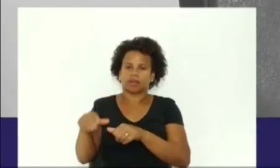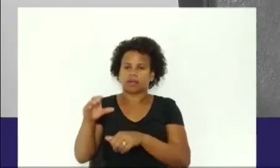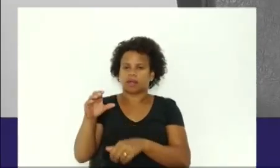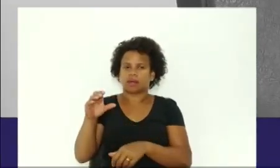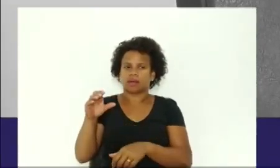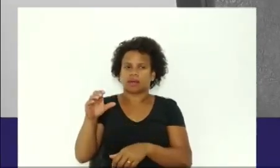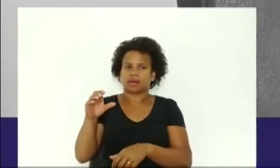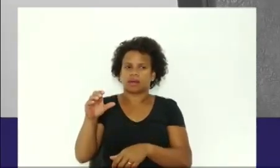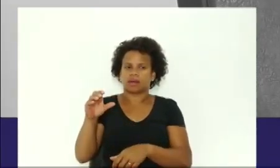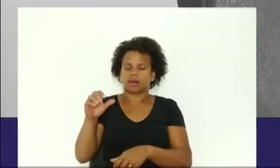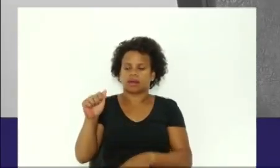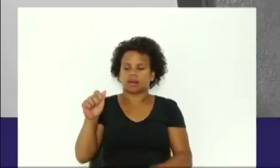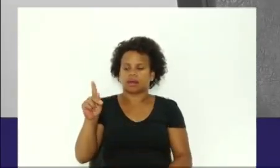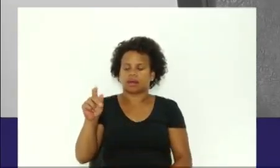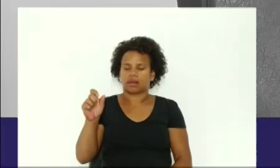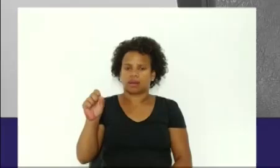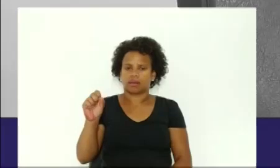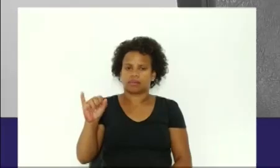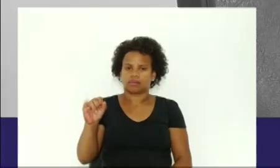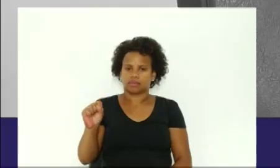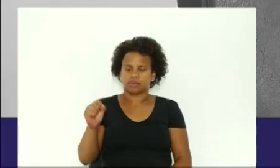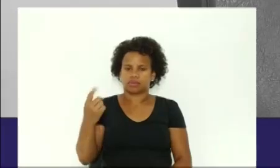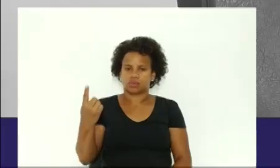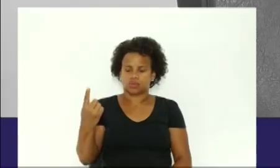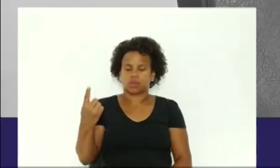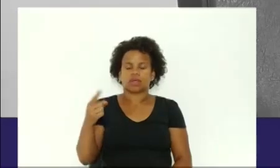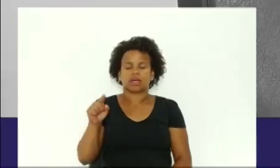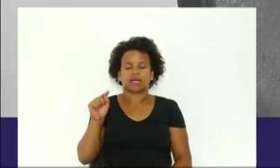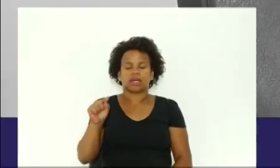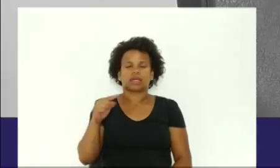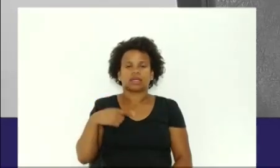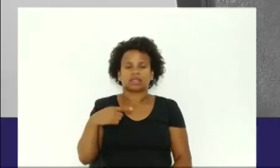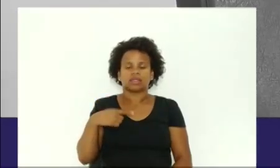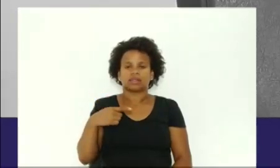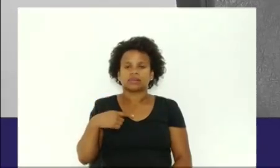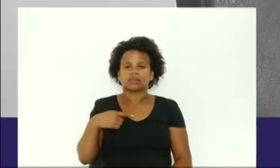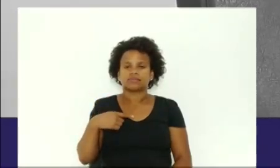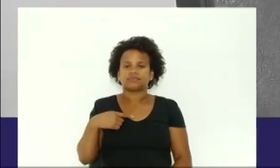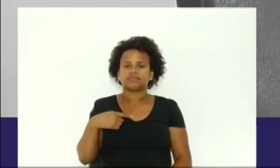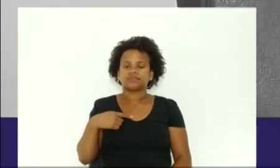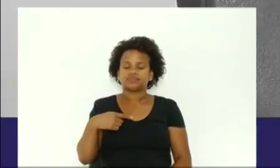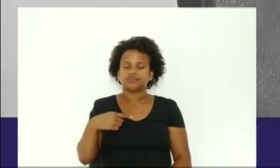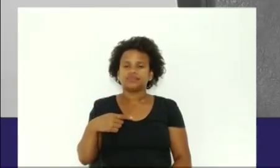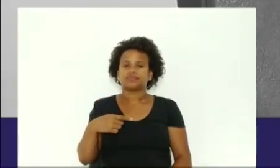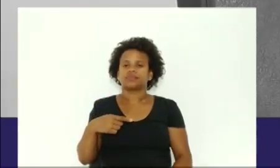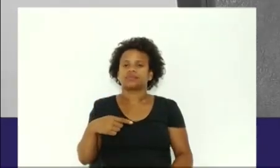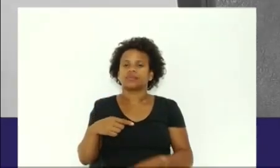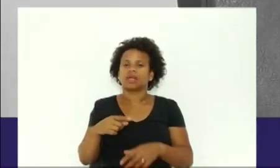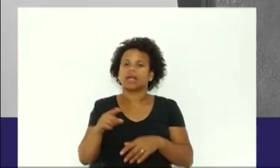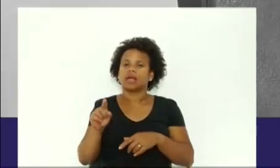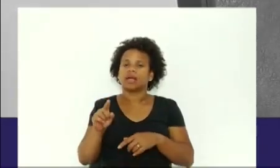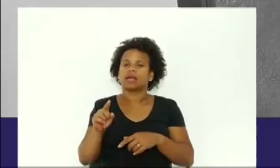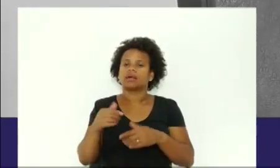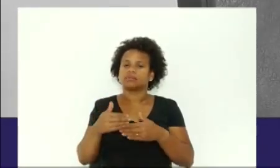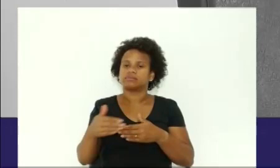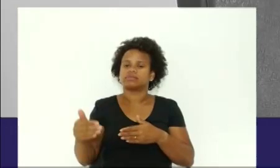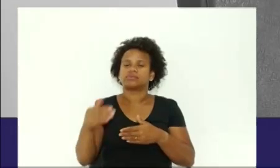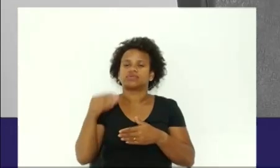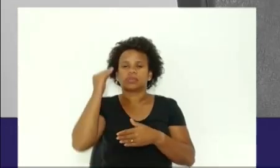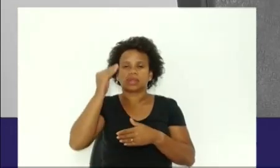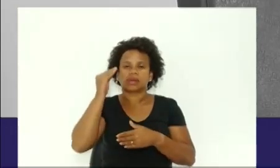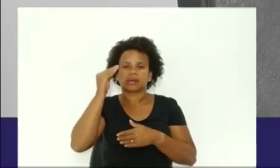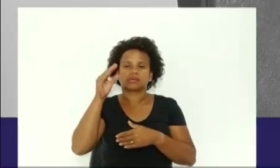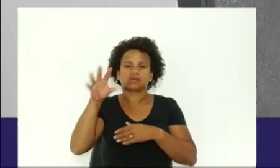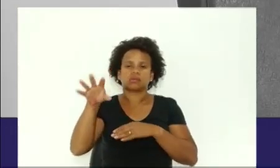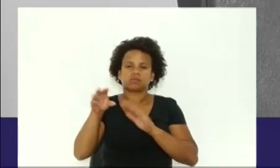CAPS 1, foi convidada para estar à frente da coordenação do serviço e, com isso, foram adquiridas experiências com fluxos